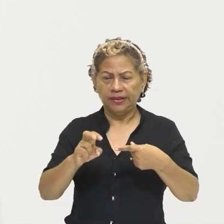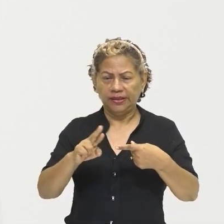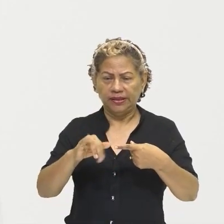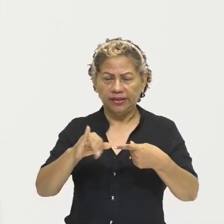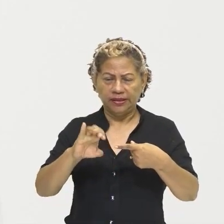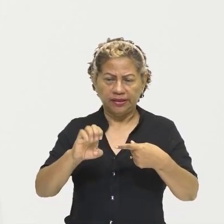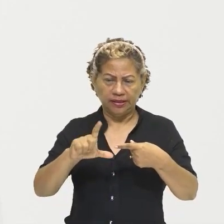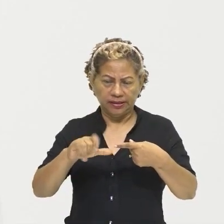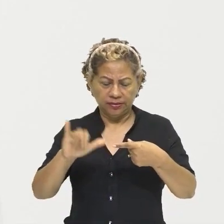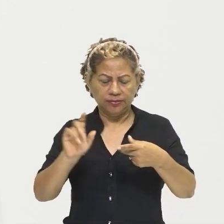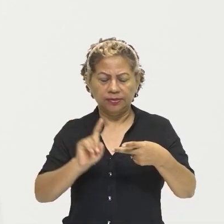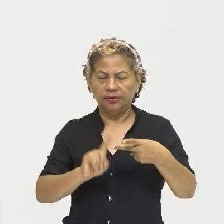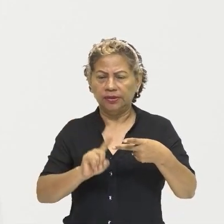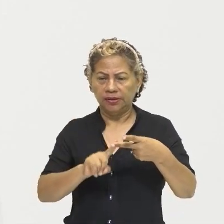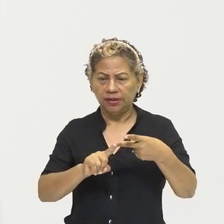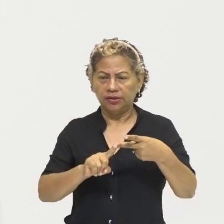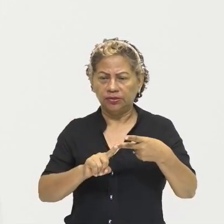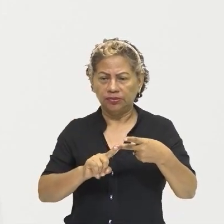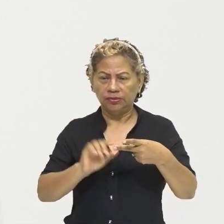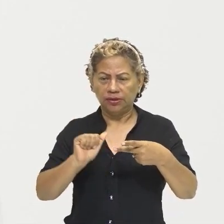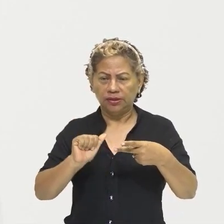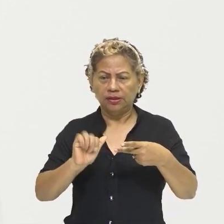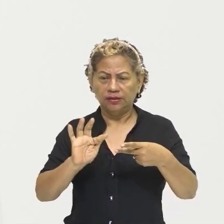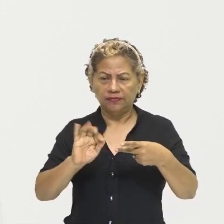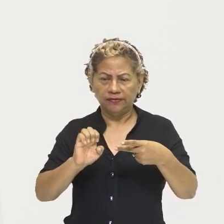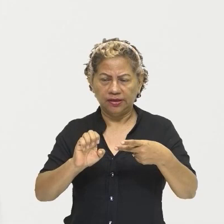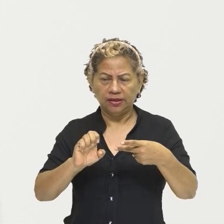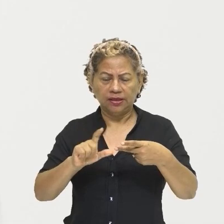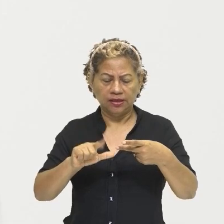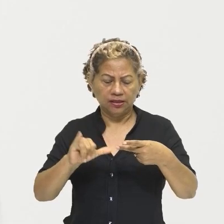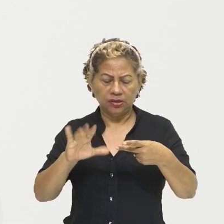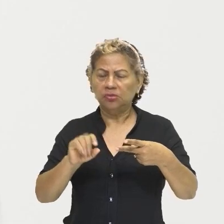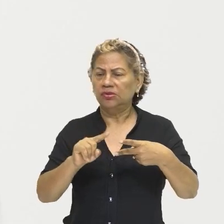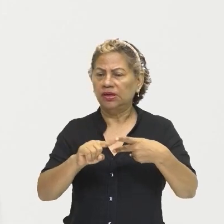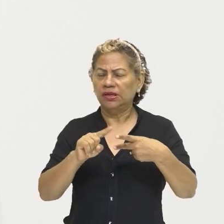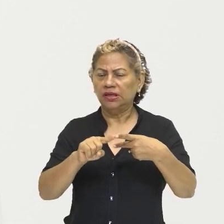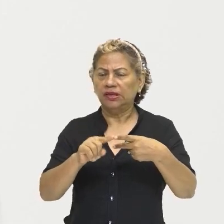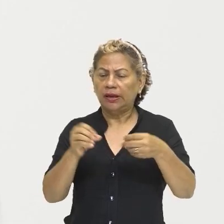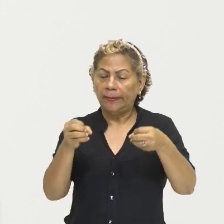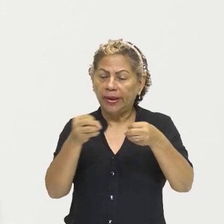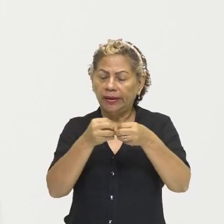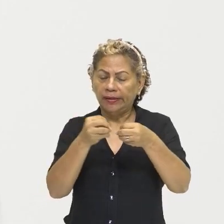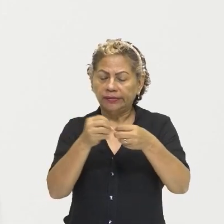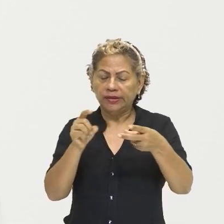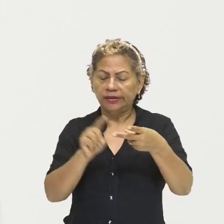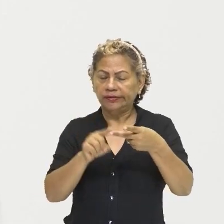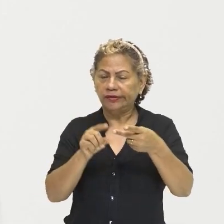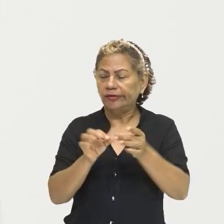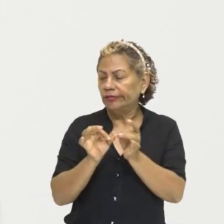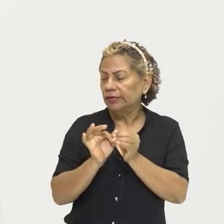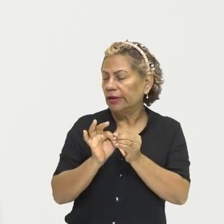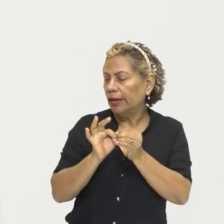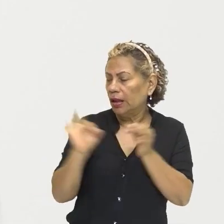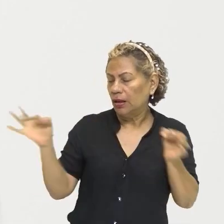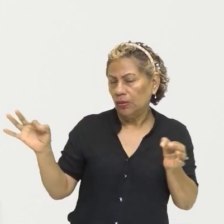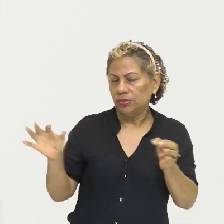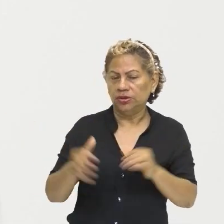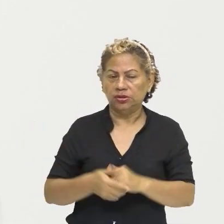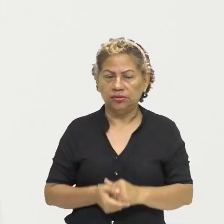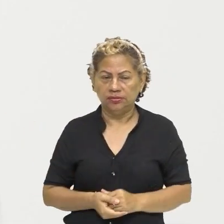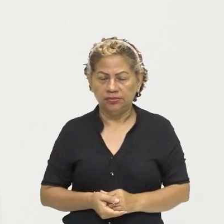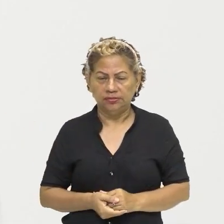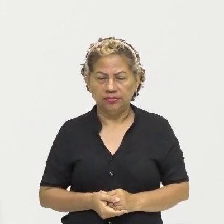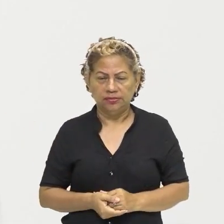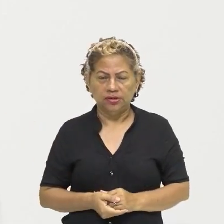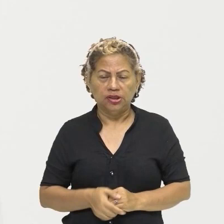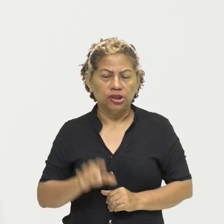pode ser, eu não posso ter a mesma dissipação de energia nos dois pontos. Então a letra E também é eliminada, o